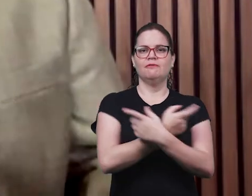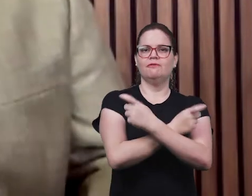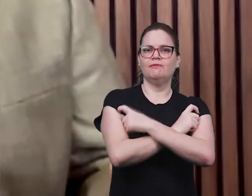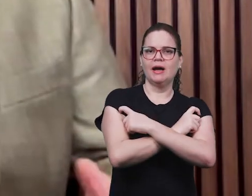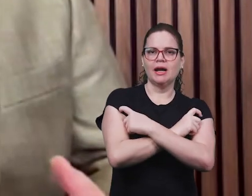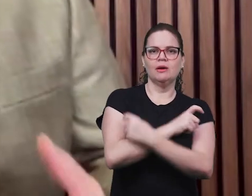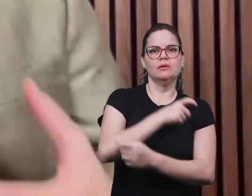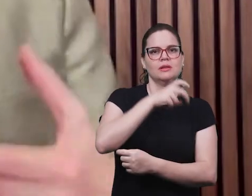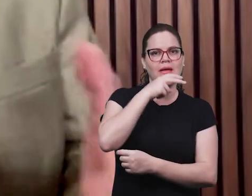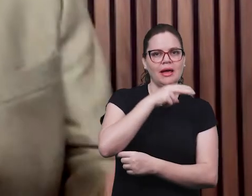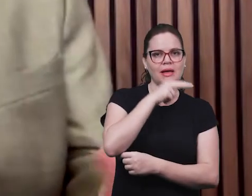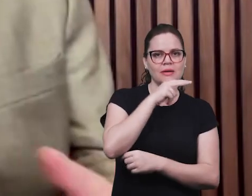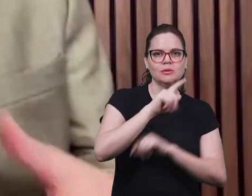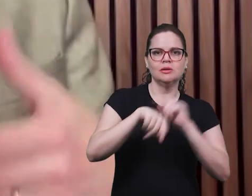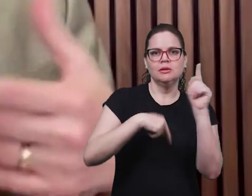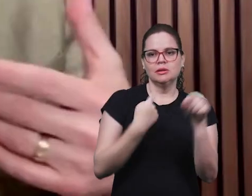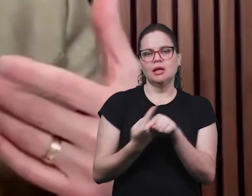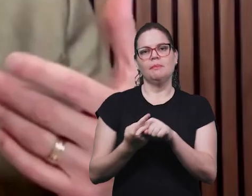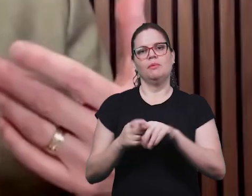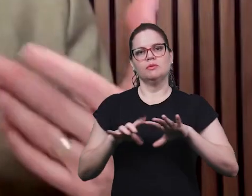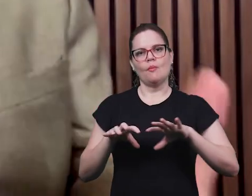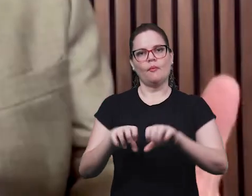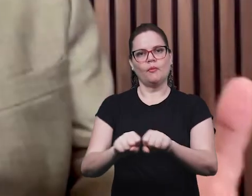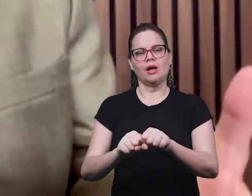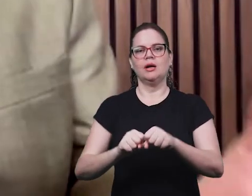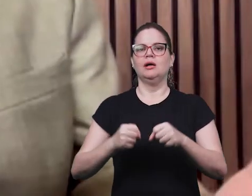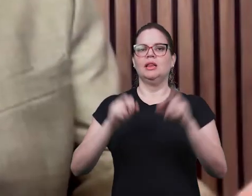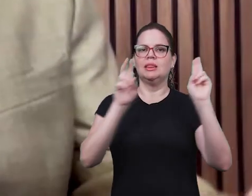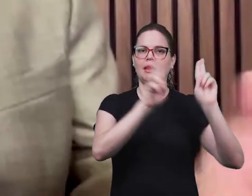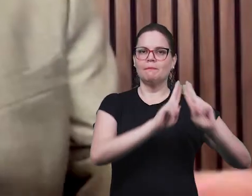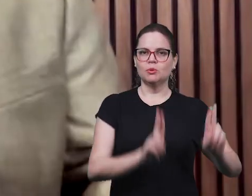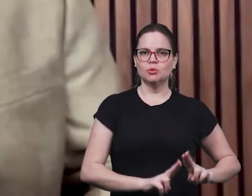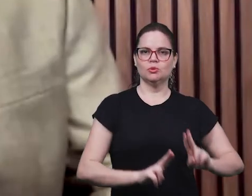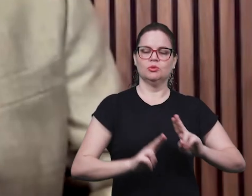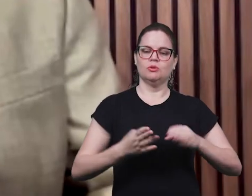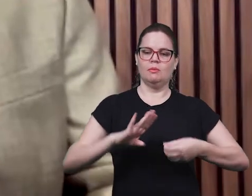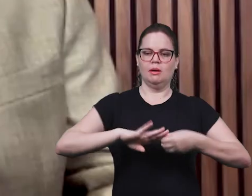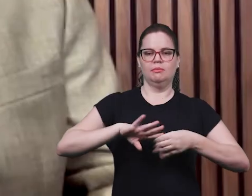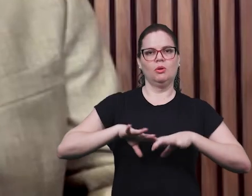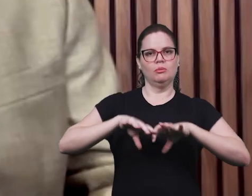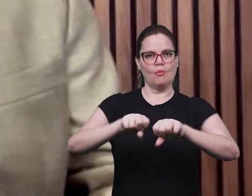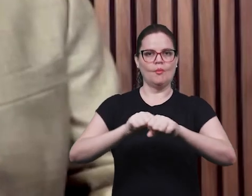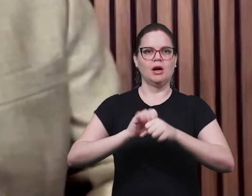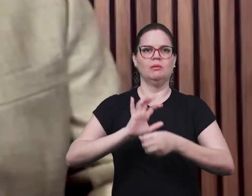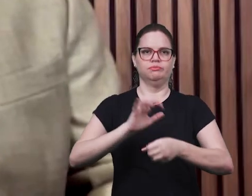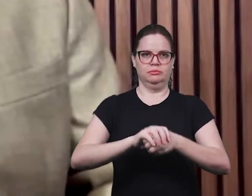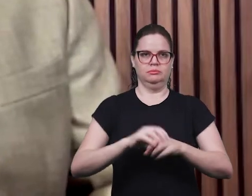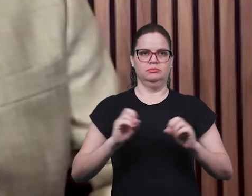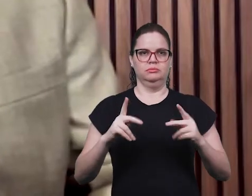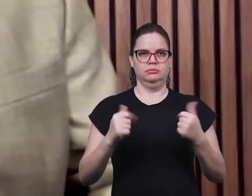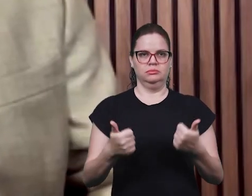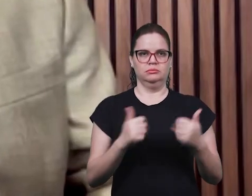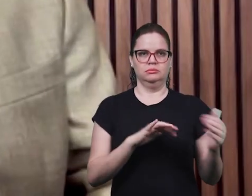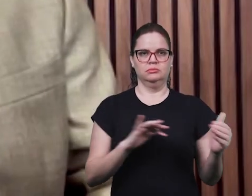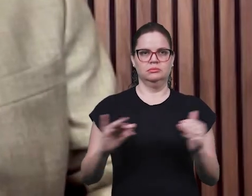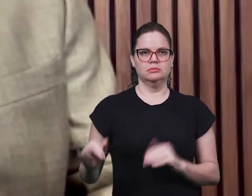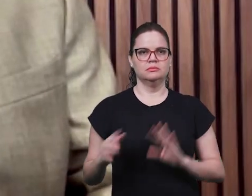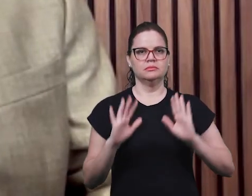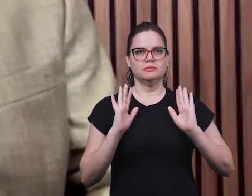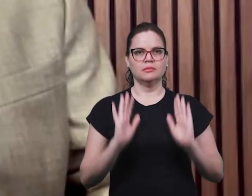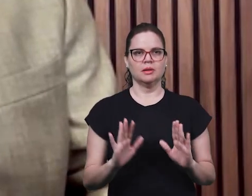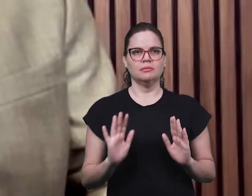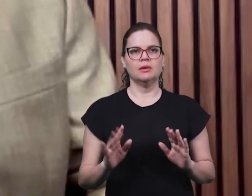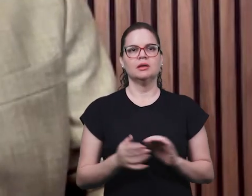domínio de Nabucodonosor, da Babilônia propriamente dita, né? Mas, atendendo